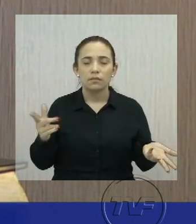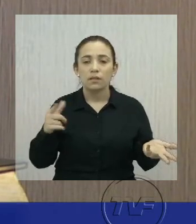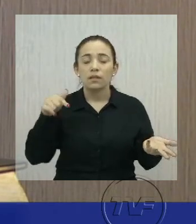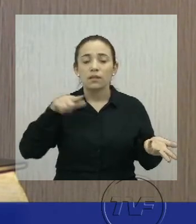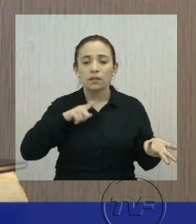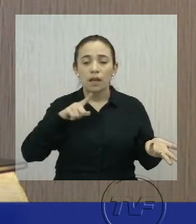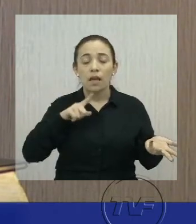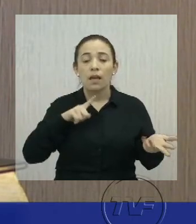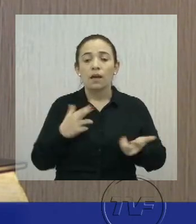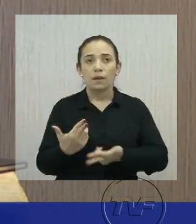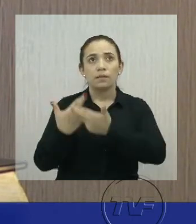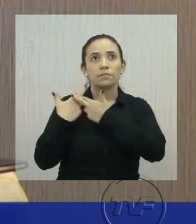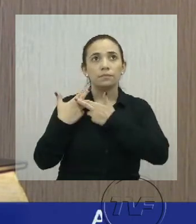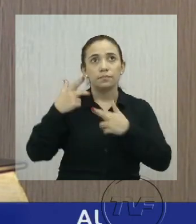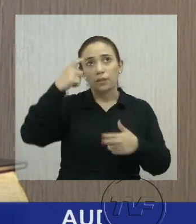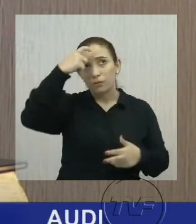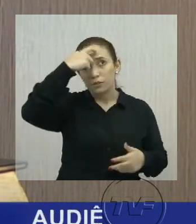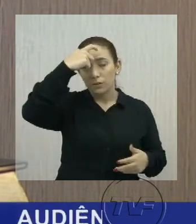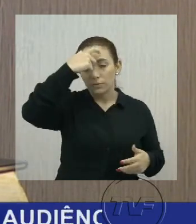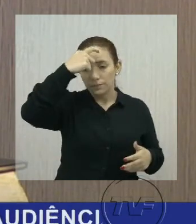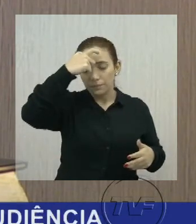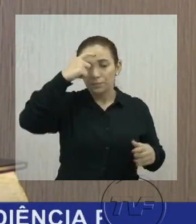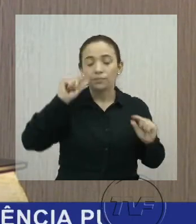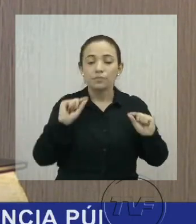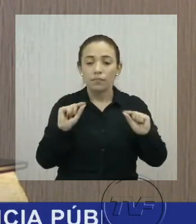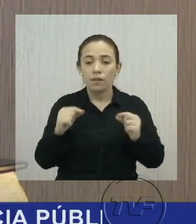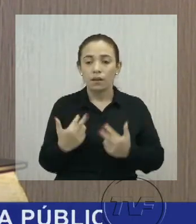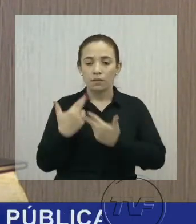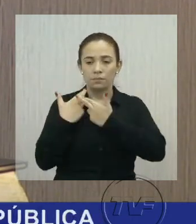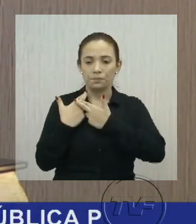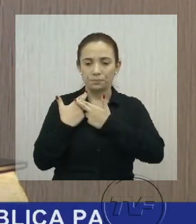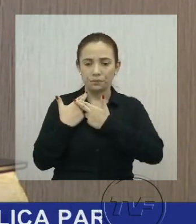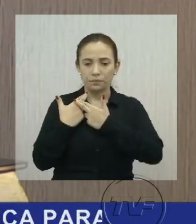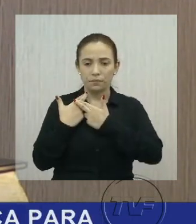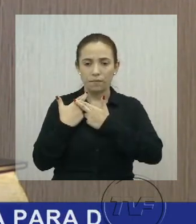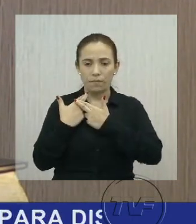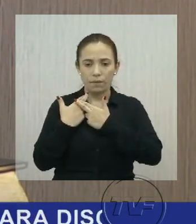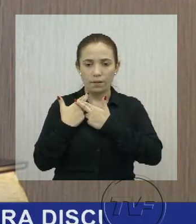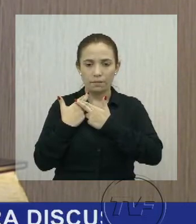senso de responsabilidade, essa palavra é